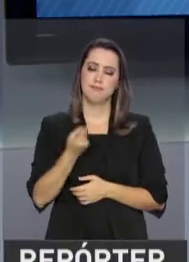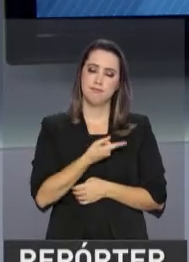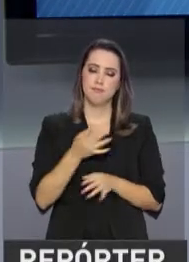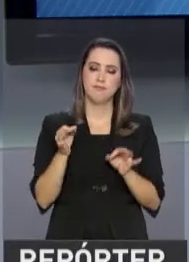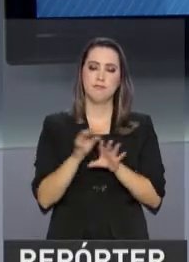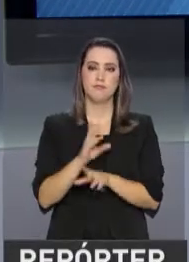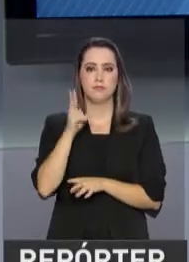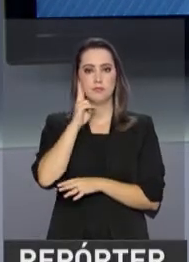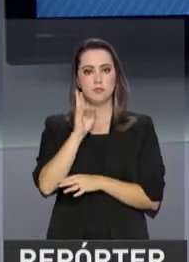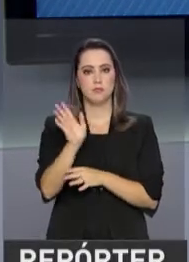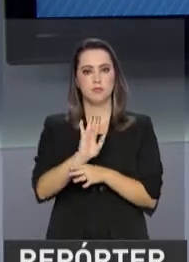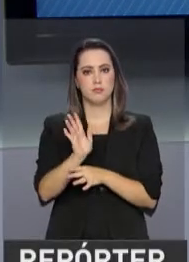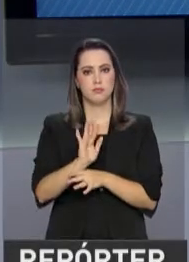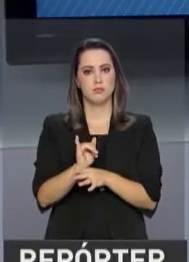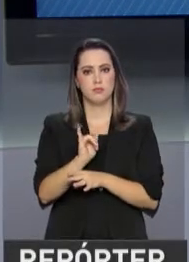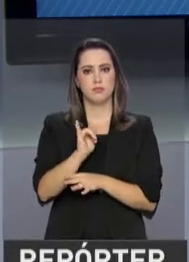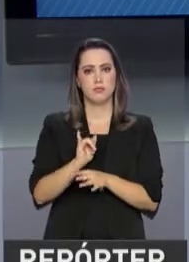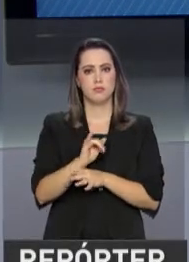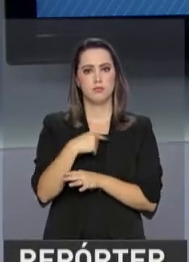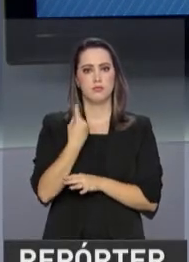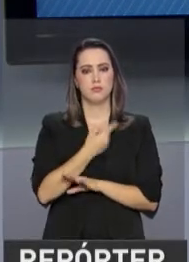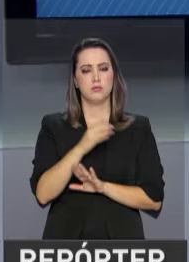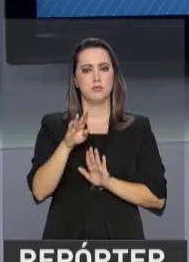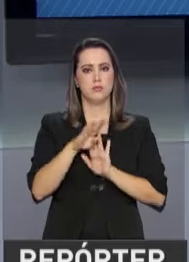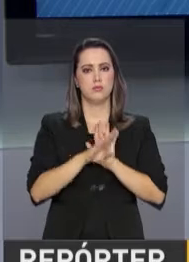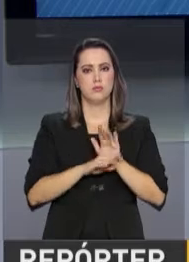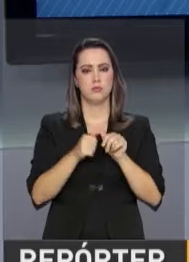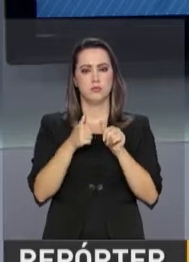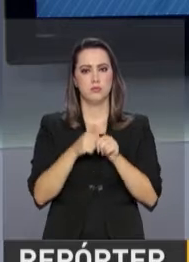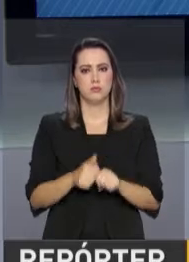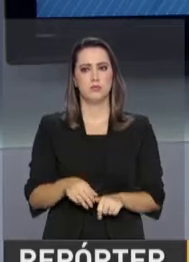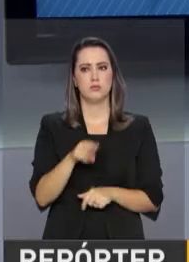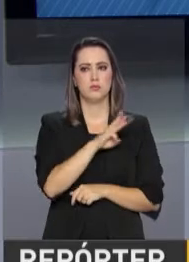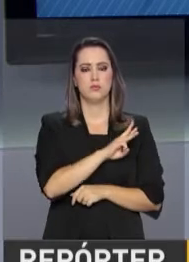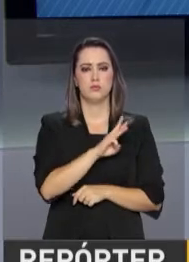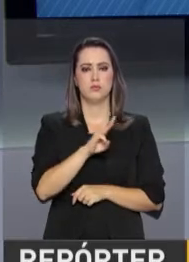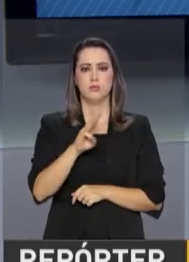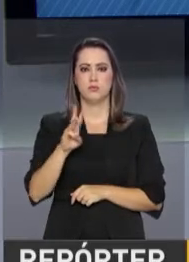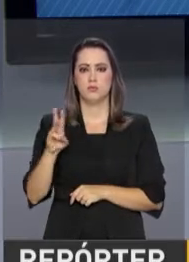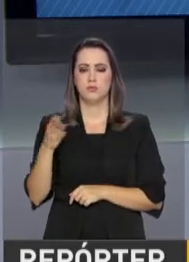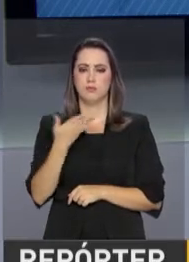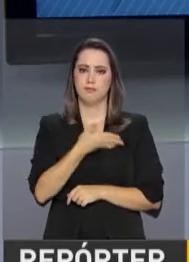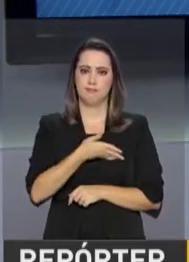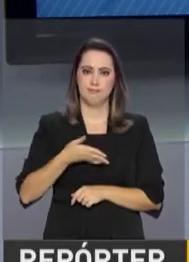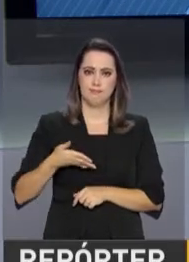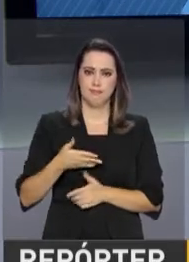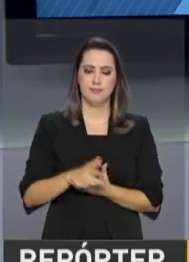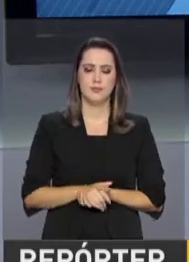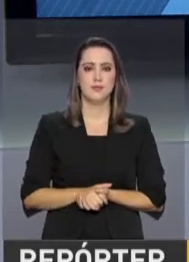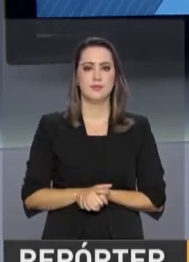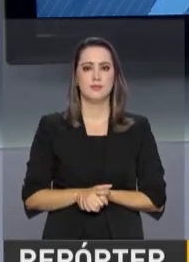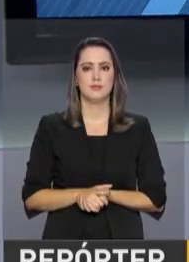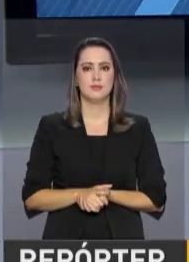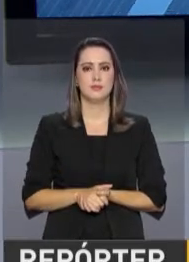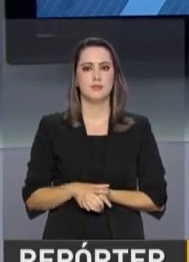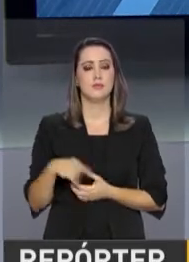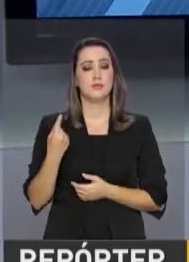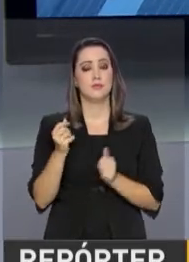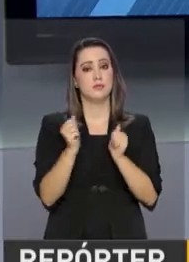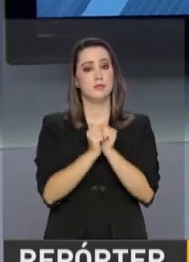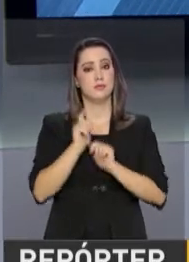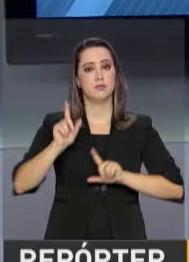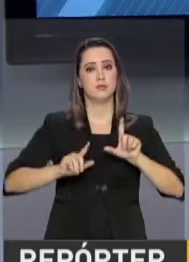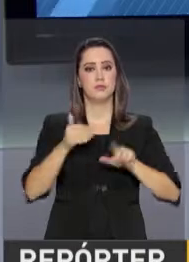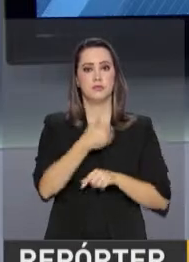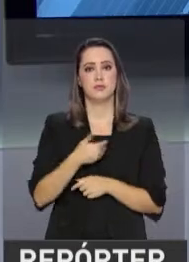nós ficamos por aqui você pode rever as reportagens no youtube e toda a nossa programação também está na nossa página da internet continue com a gente